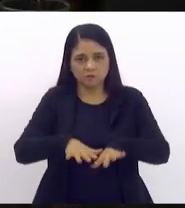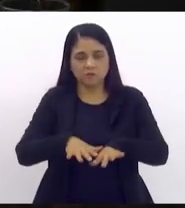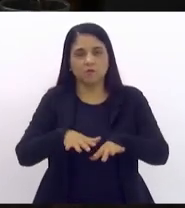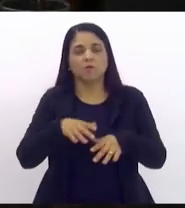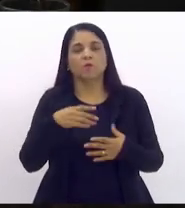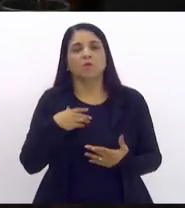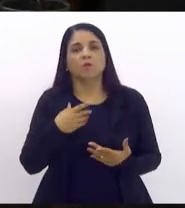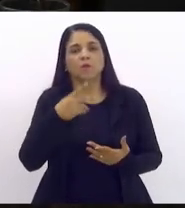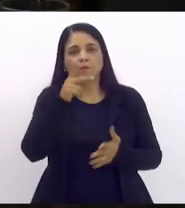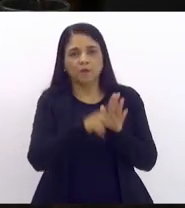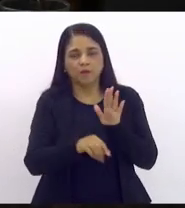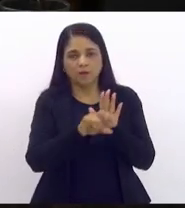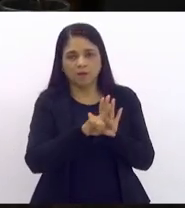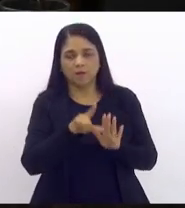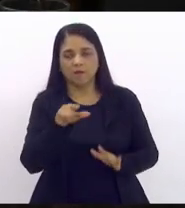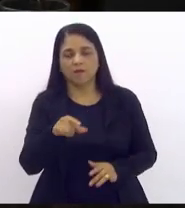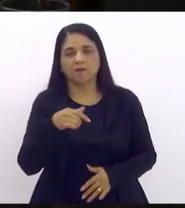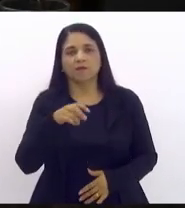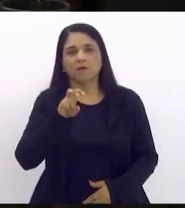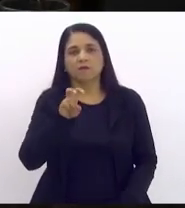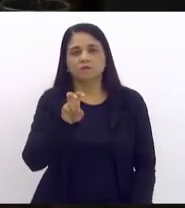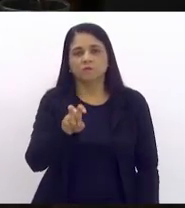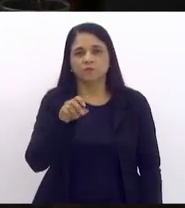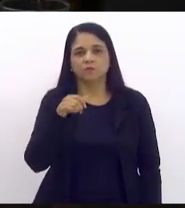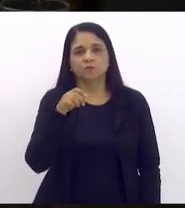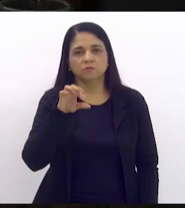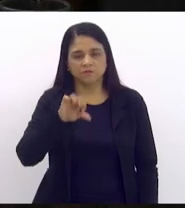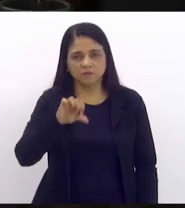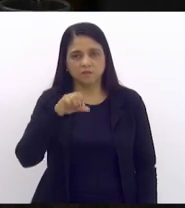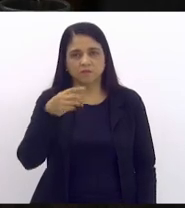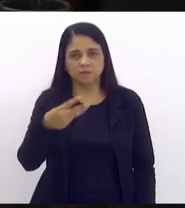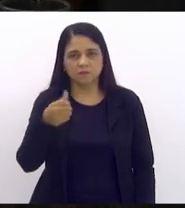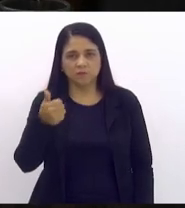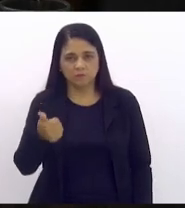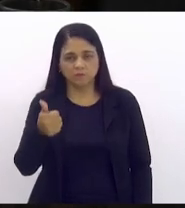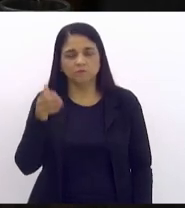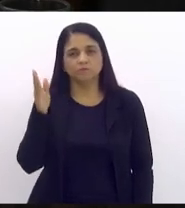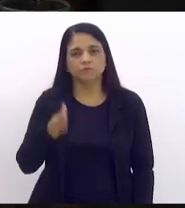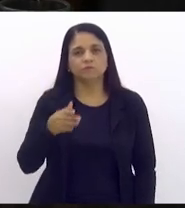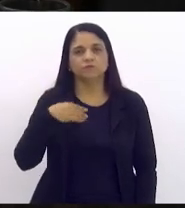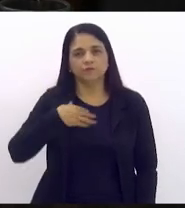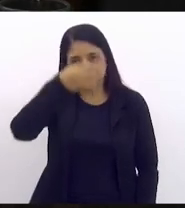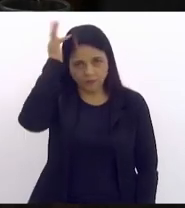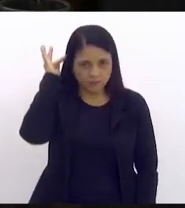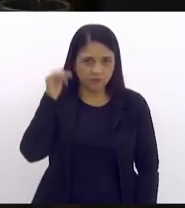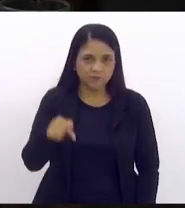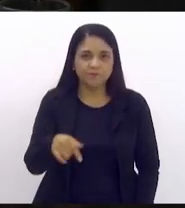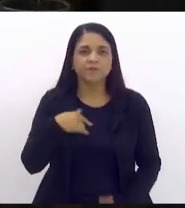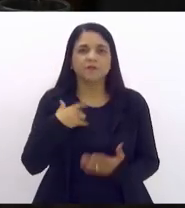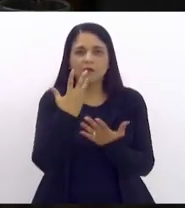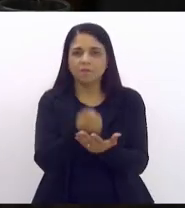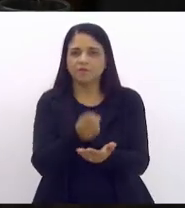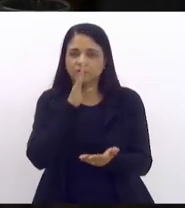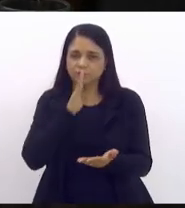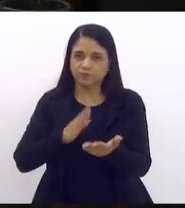do projeto de lei 5.931, deputado Fred Pacheco, senhores que aprovam, permaneçam como estão, aprovado.